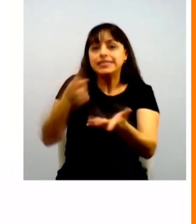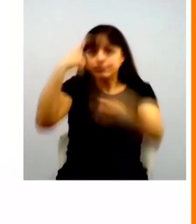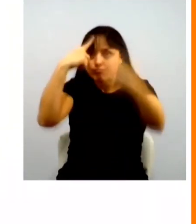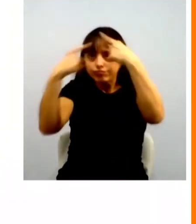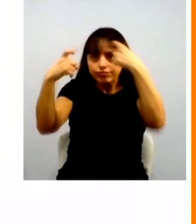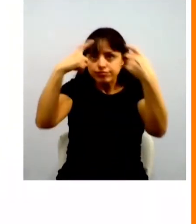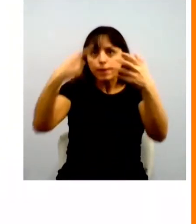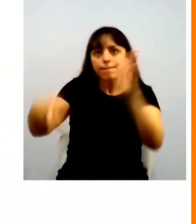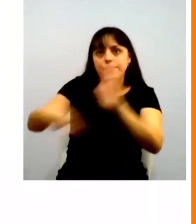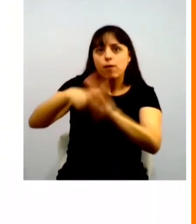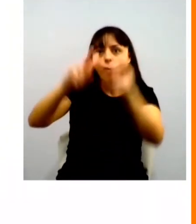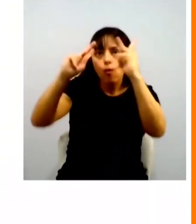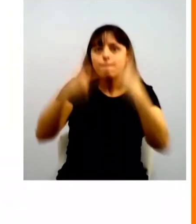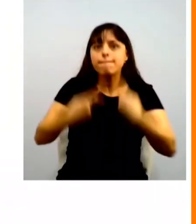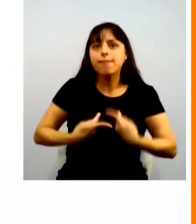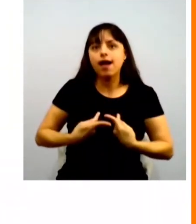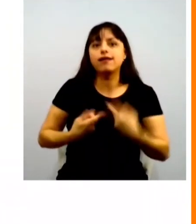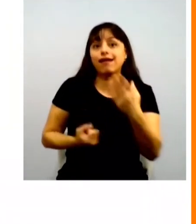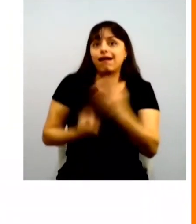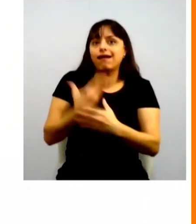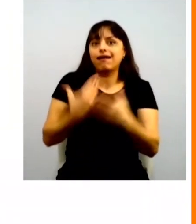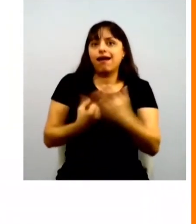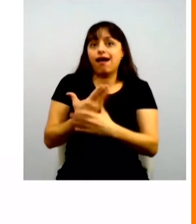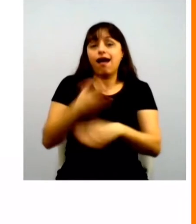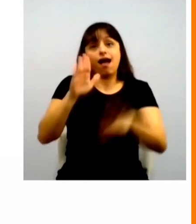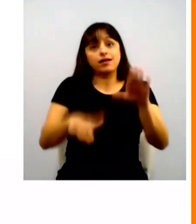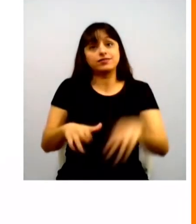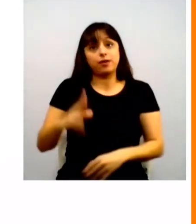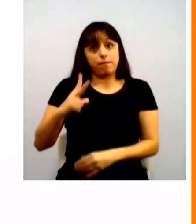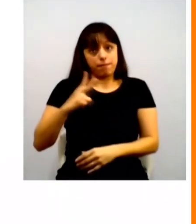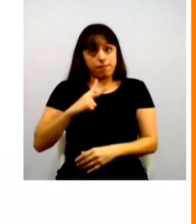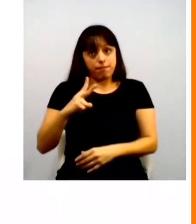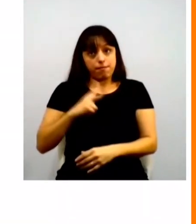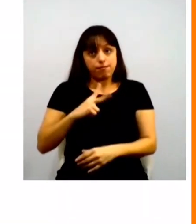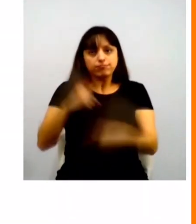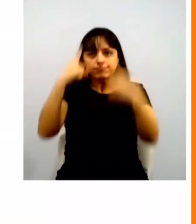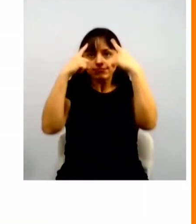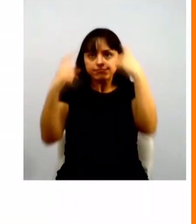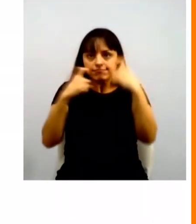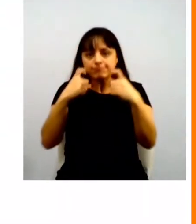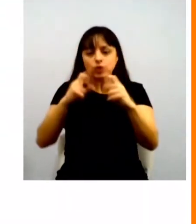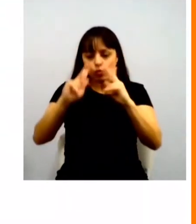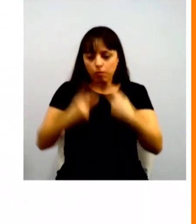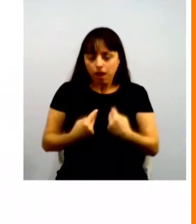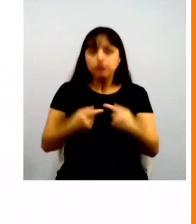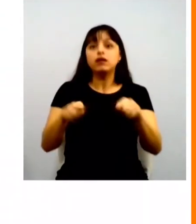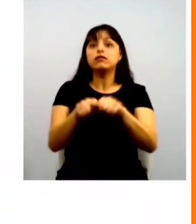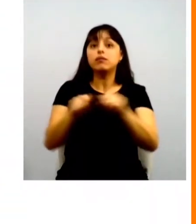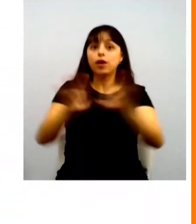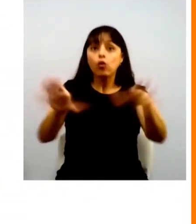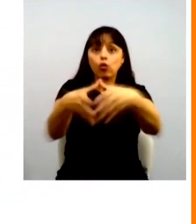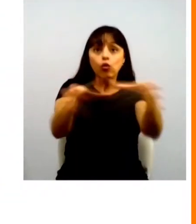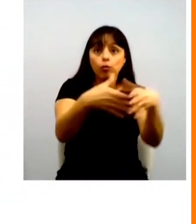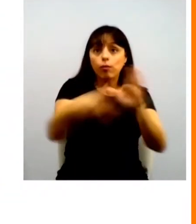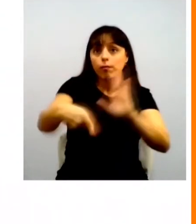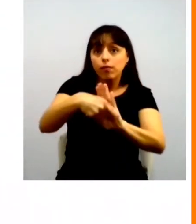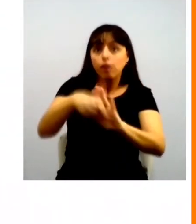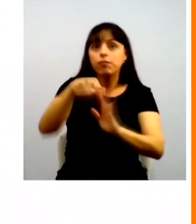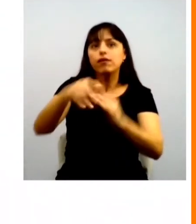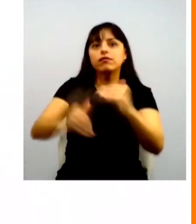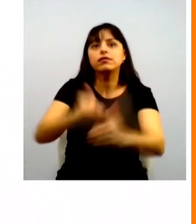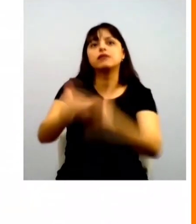potencialidades humanas individuales e colectivas se podem convertir em elementos para o desenvolvimento. As